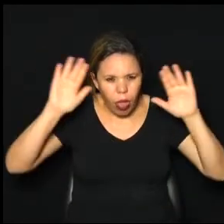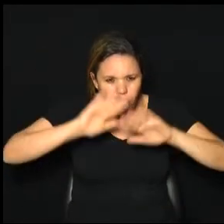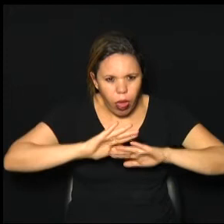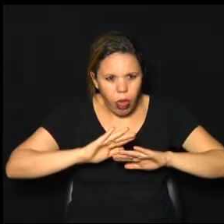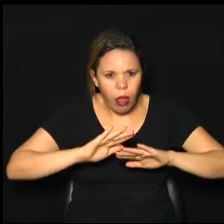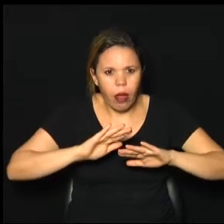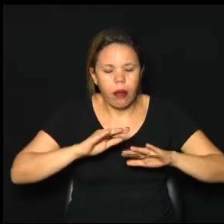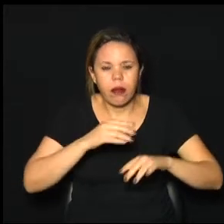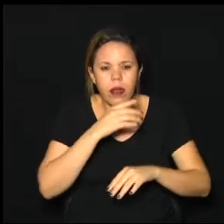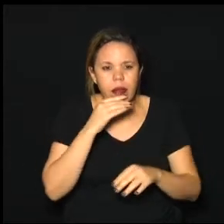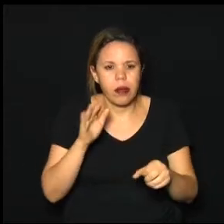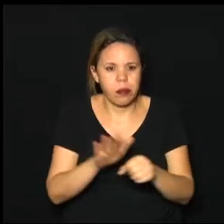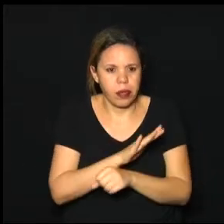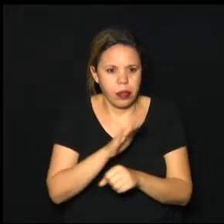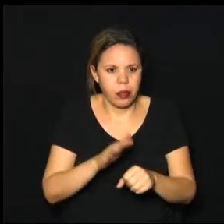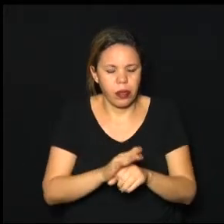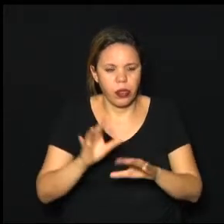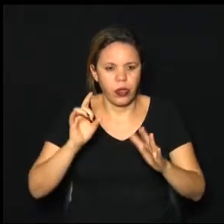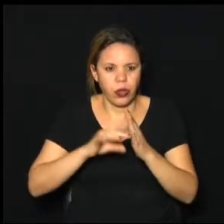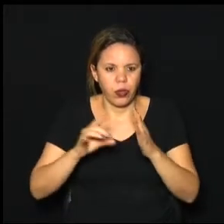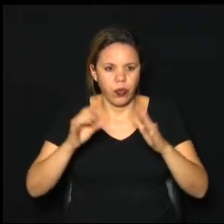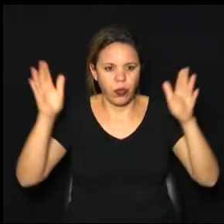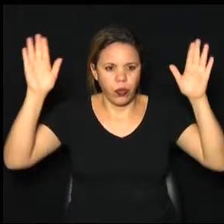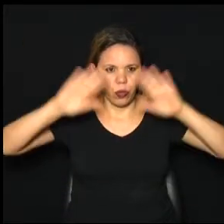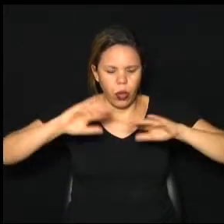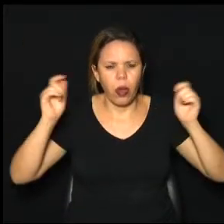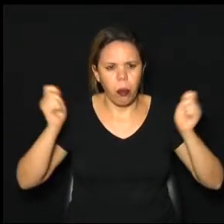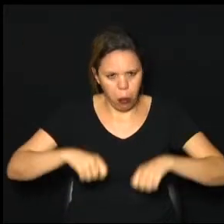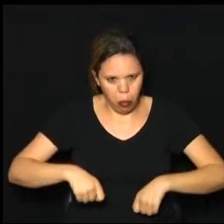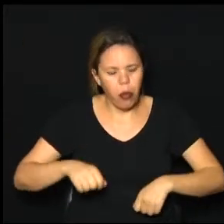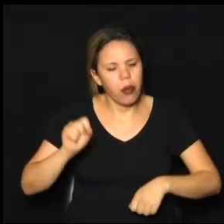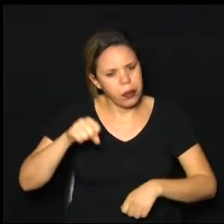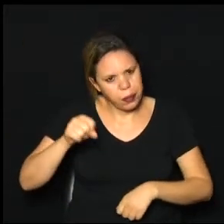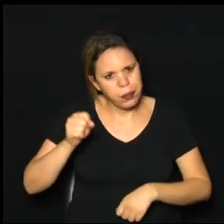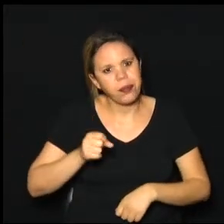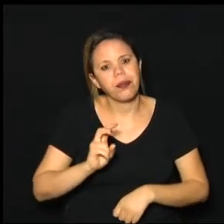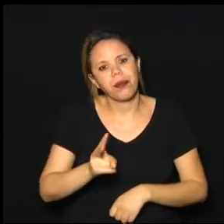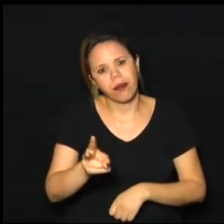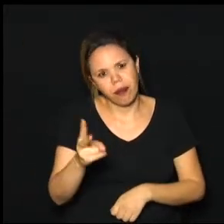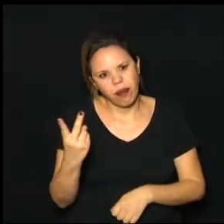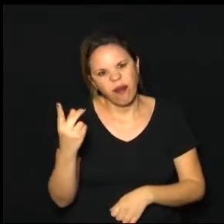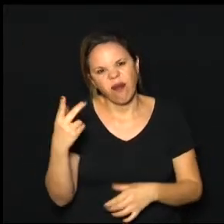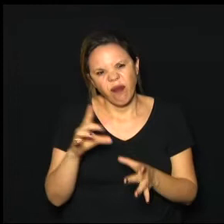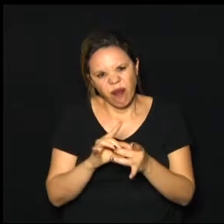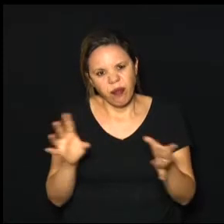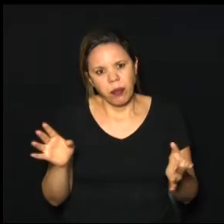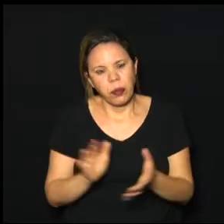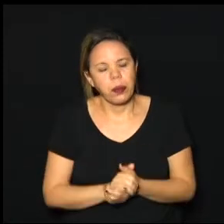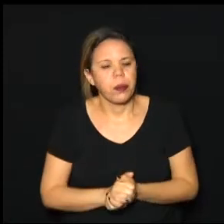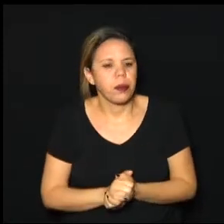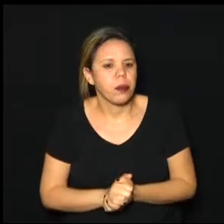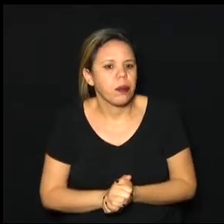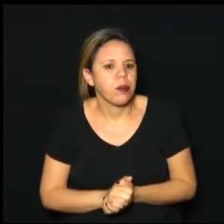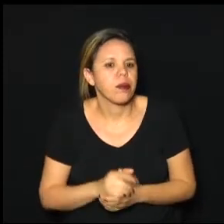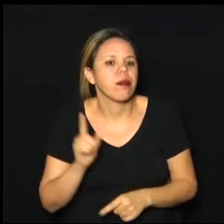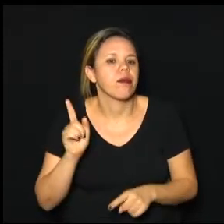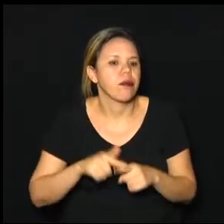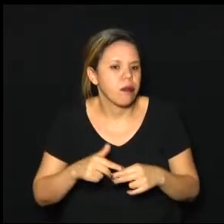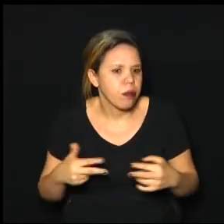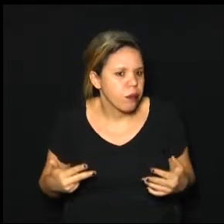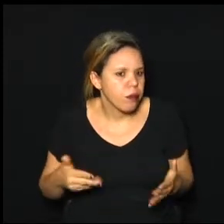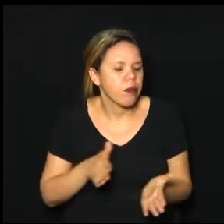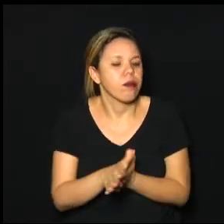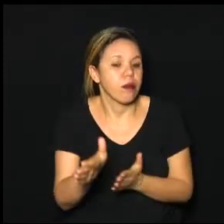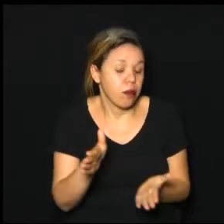ali que preenche todo o vidro traseiro. Isso continua sendo permitido. É material